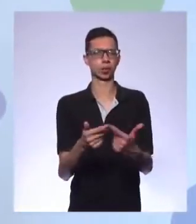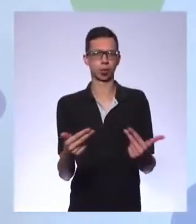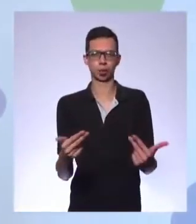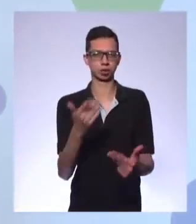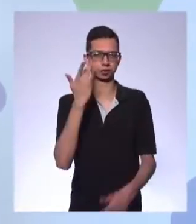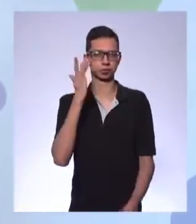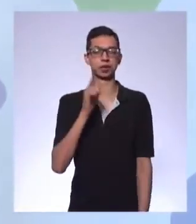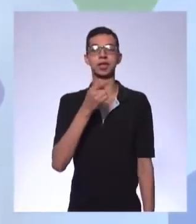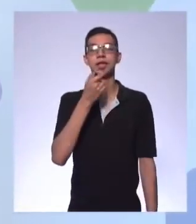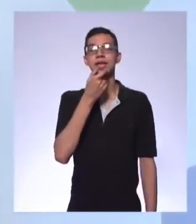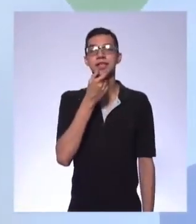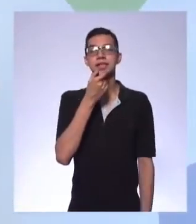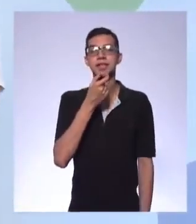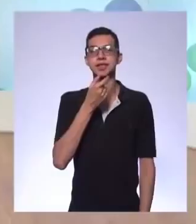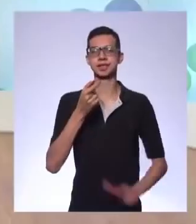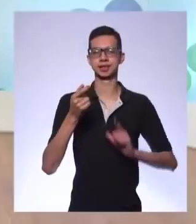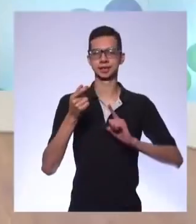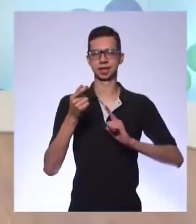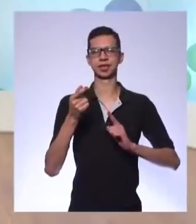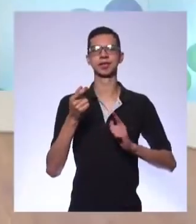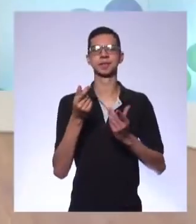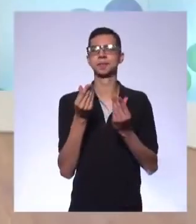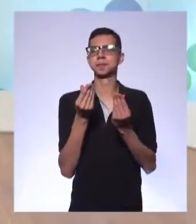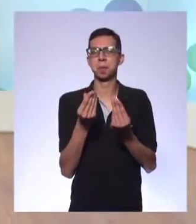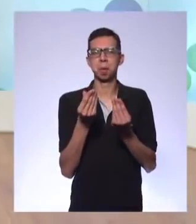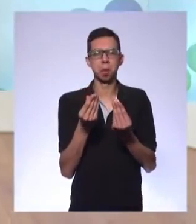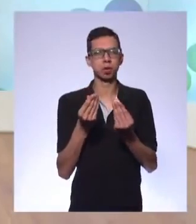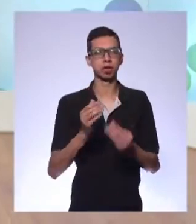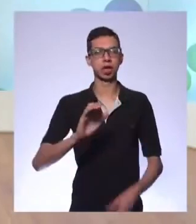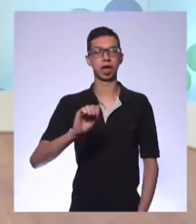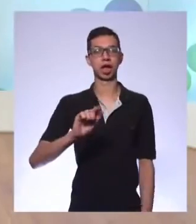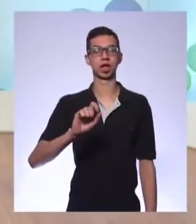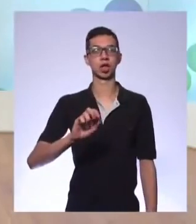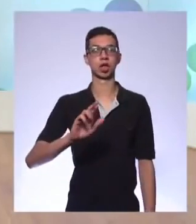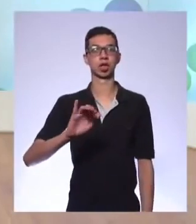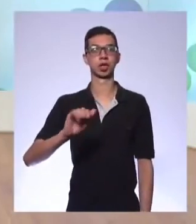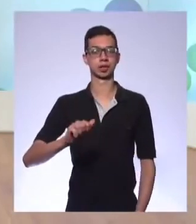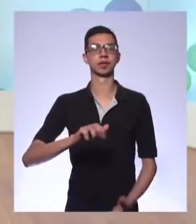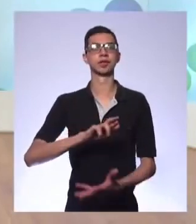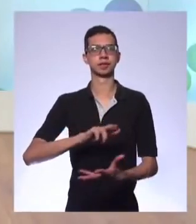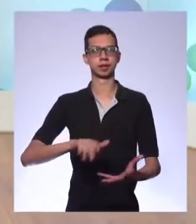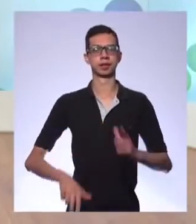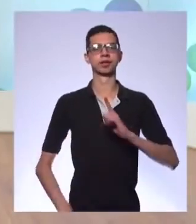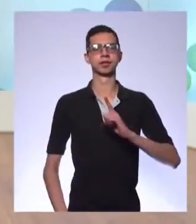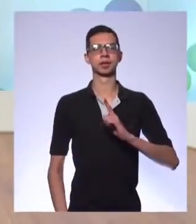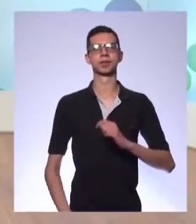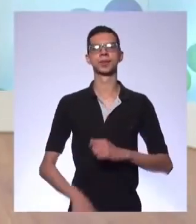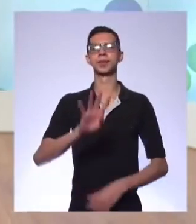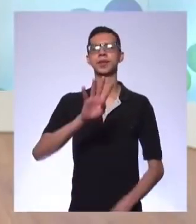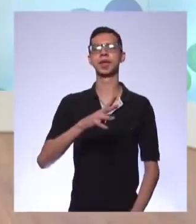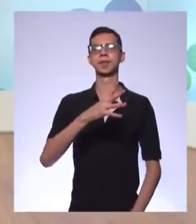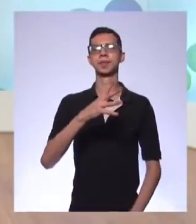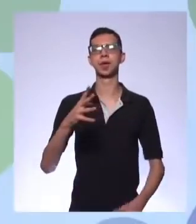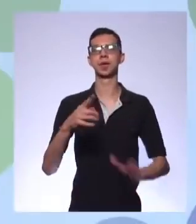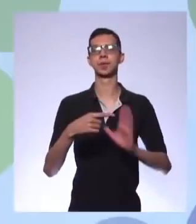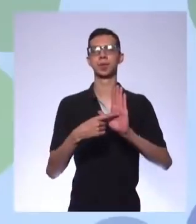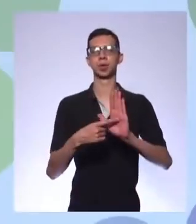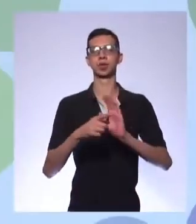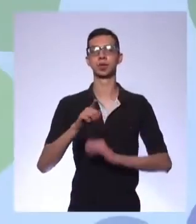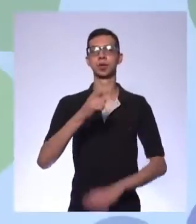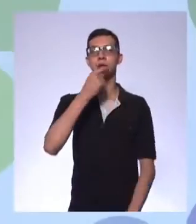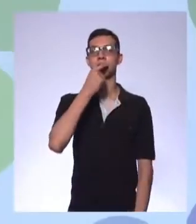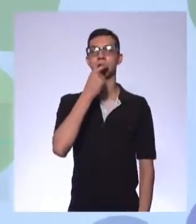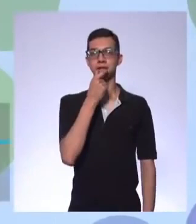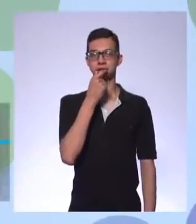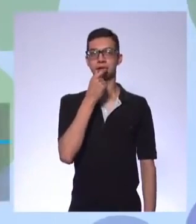bolachinha recheada que tem bastante calorias, Bastante caloria. tem uma porção lá em calorias que vem na tabela nutricional, e quando você